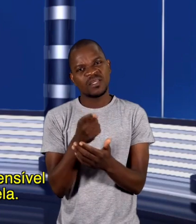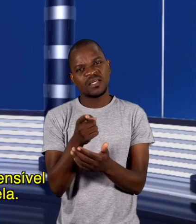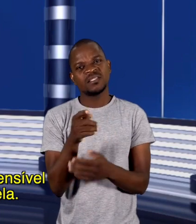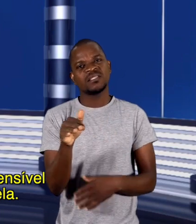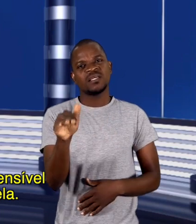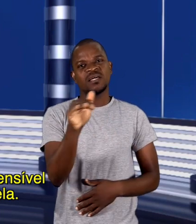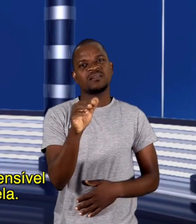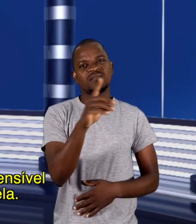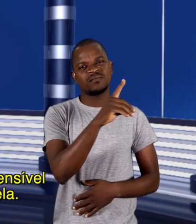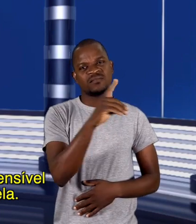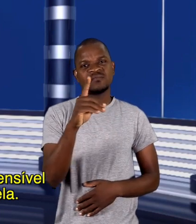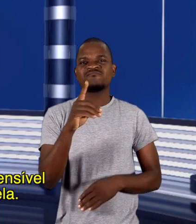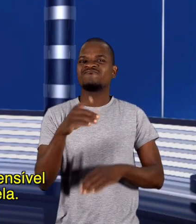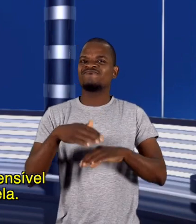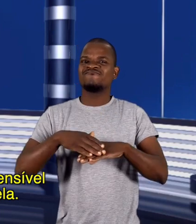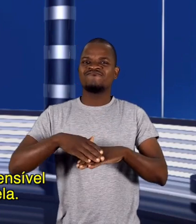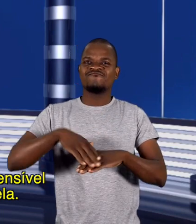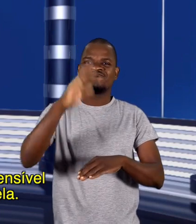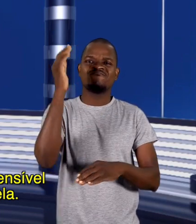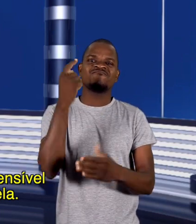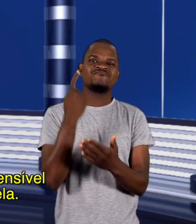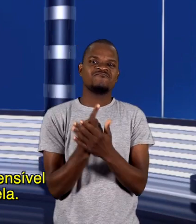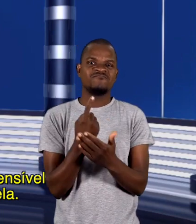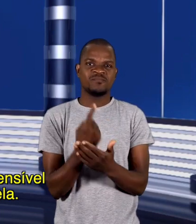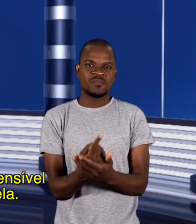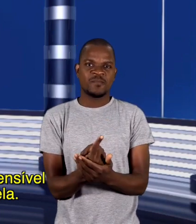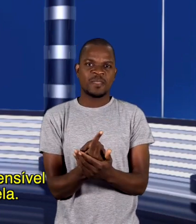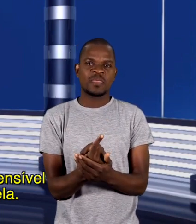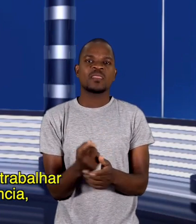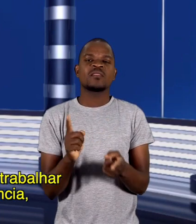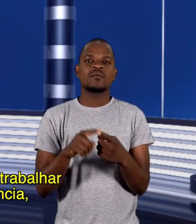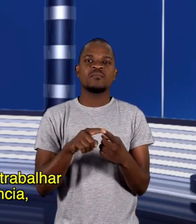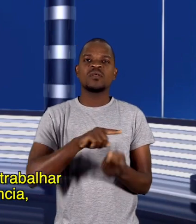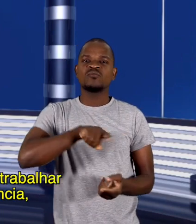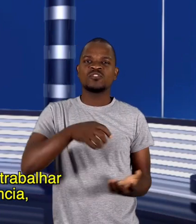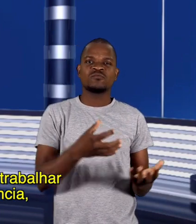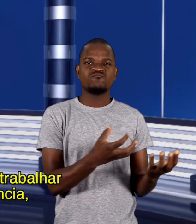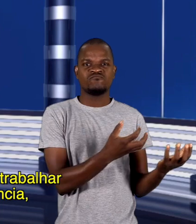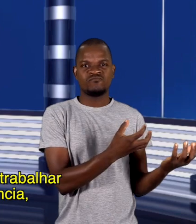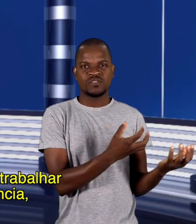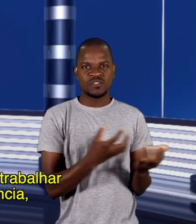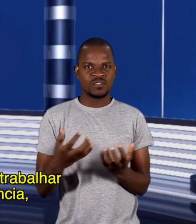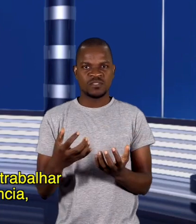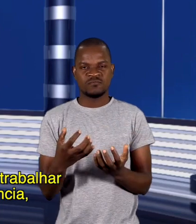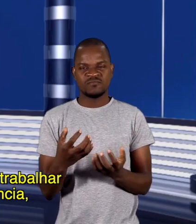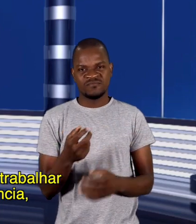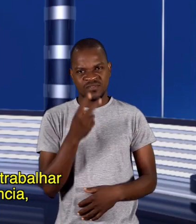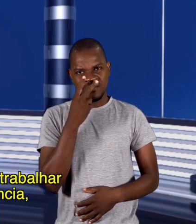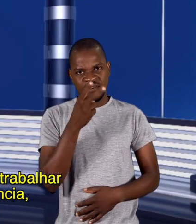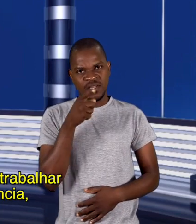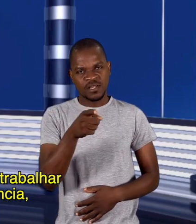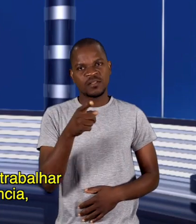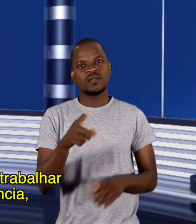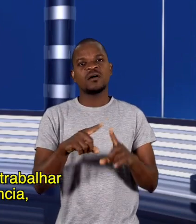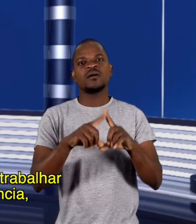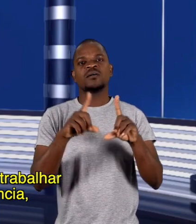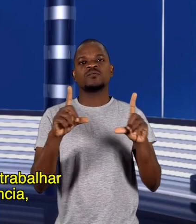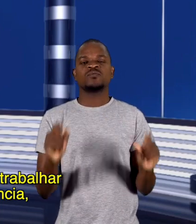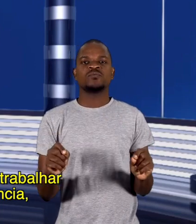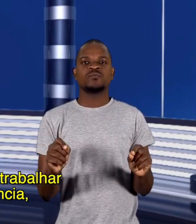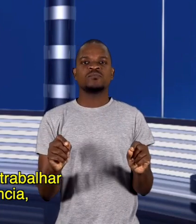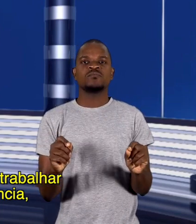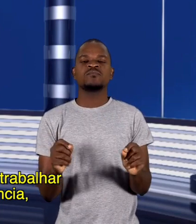que precisamos de focalizarmos nesta área e envolver as pessoas